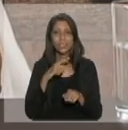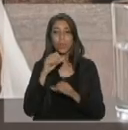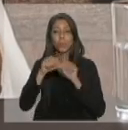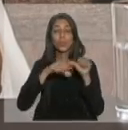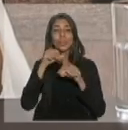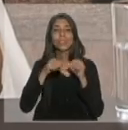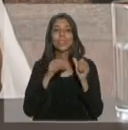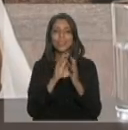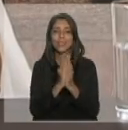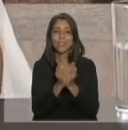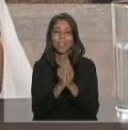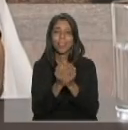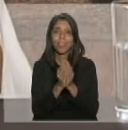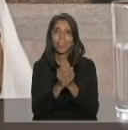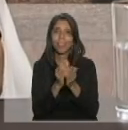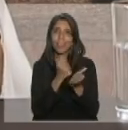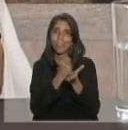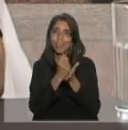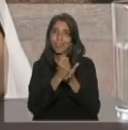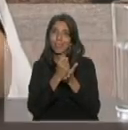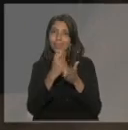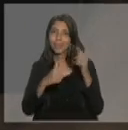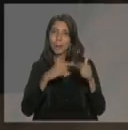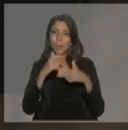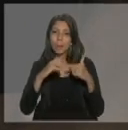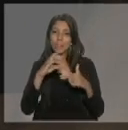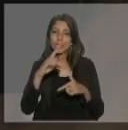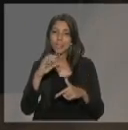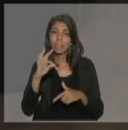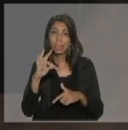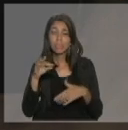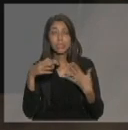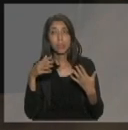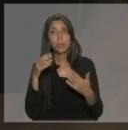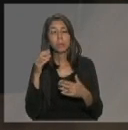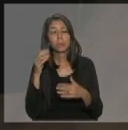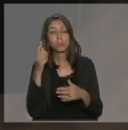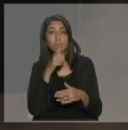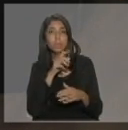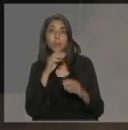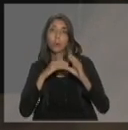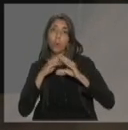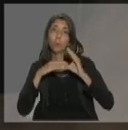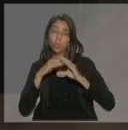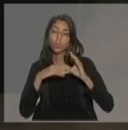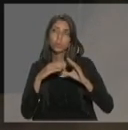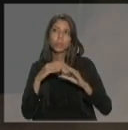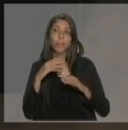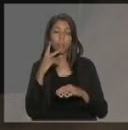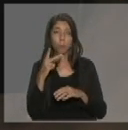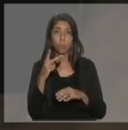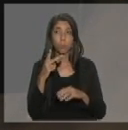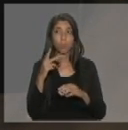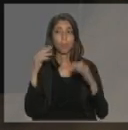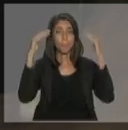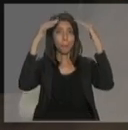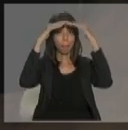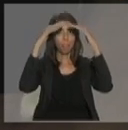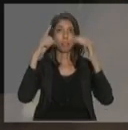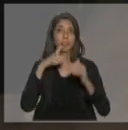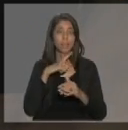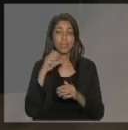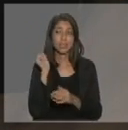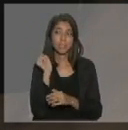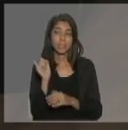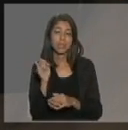CLT. Então eu pude fazer um concurso. E eu aumentei a companhia, digo, só pode existir balé se